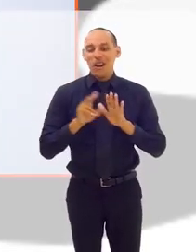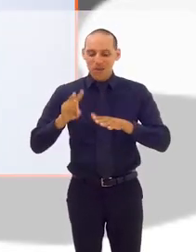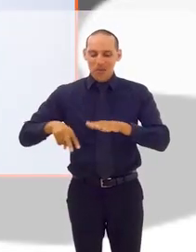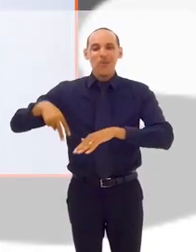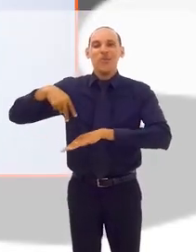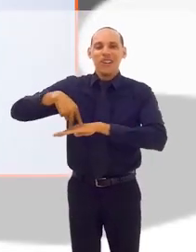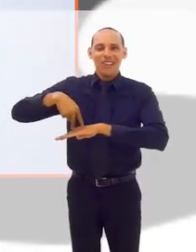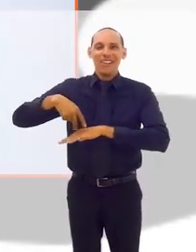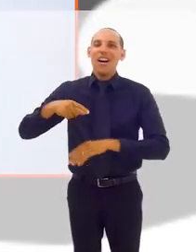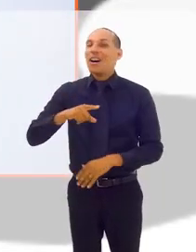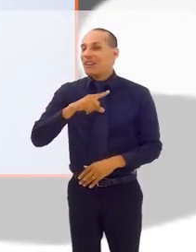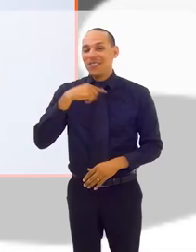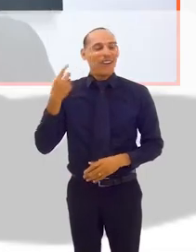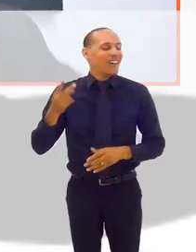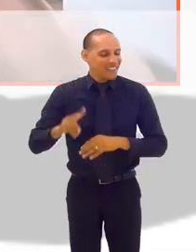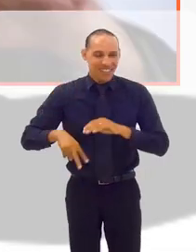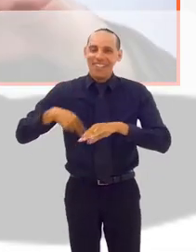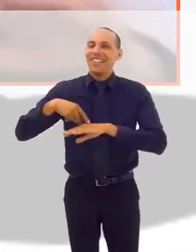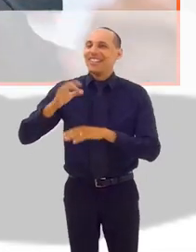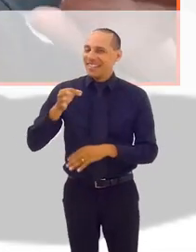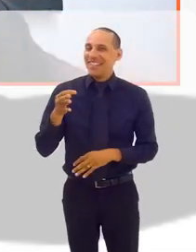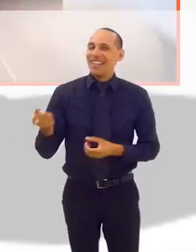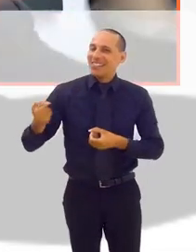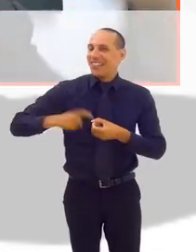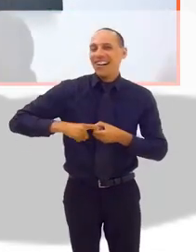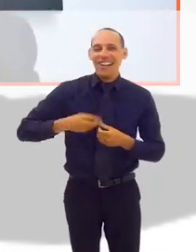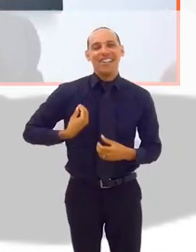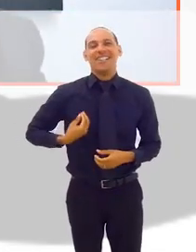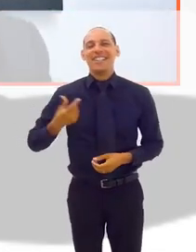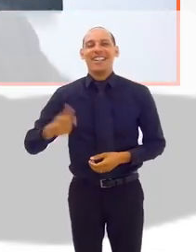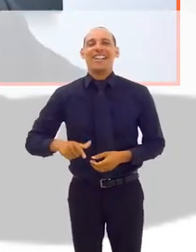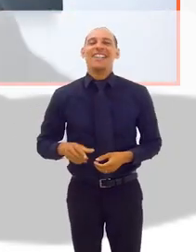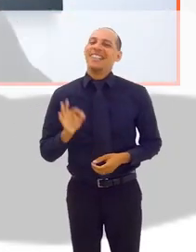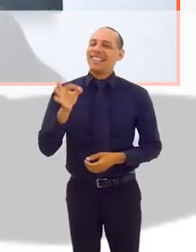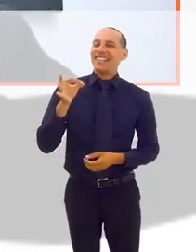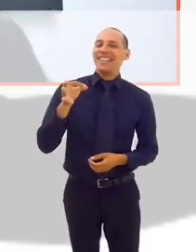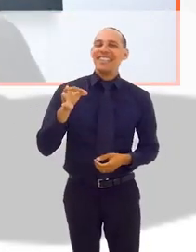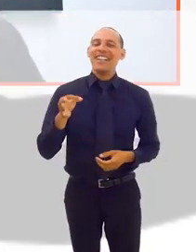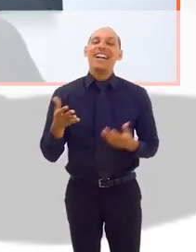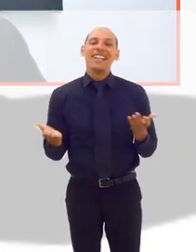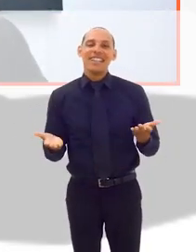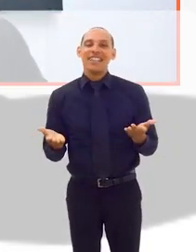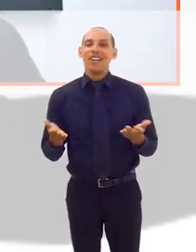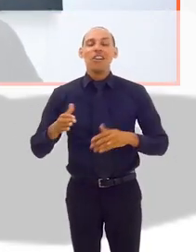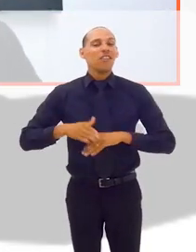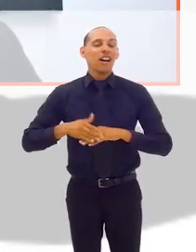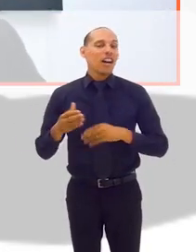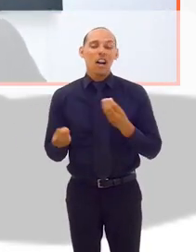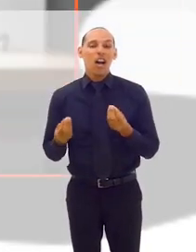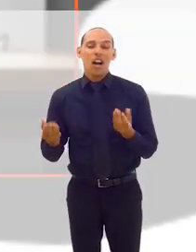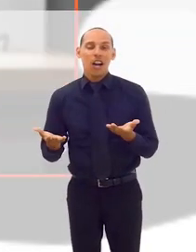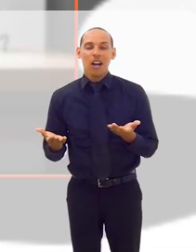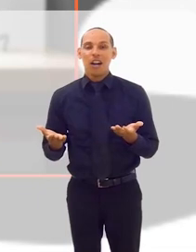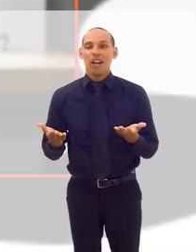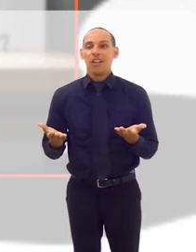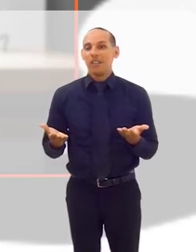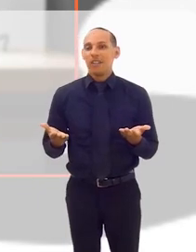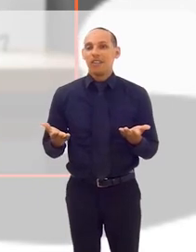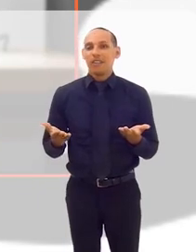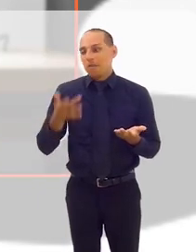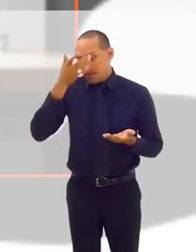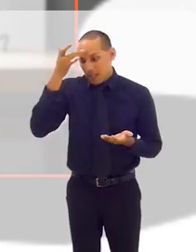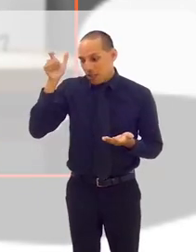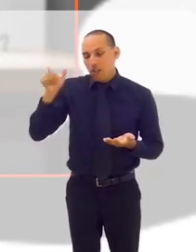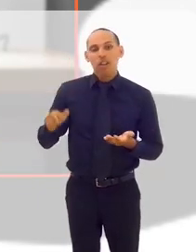da ressurreição. Morreu, isso, ressurgiu. De volta a viver de novo. Isso aí. Como é que ela faz, então, para a dona de